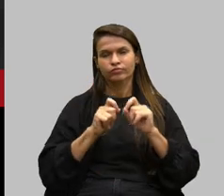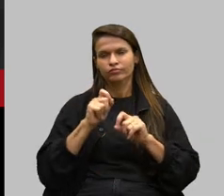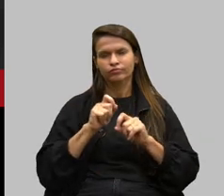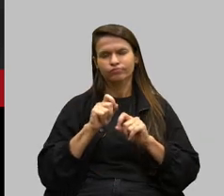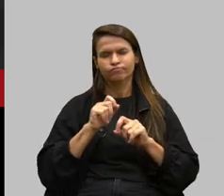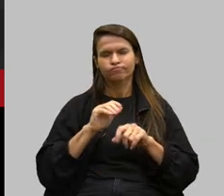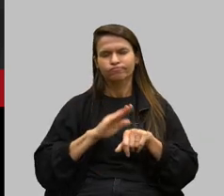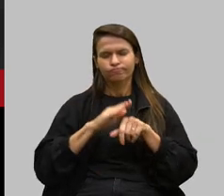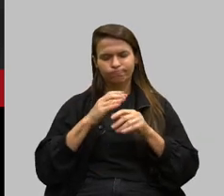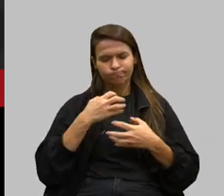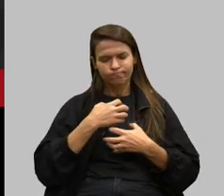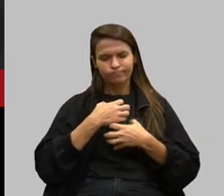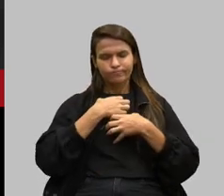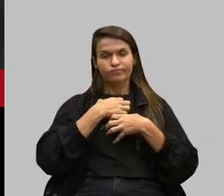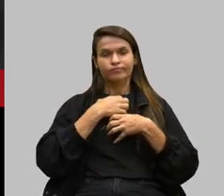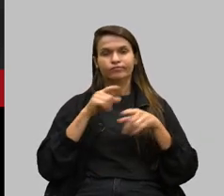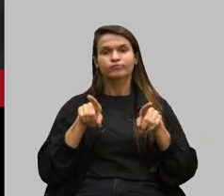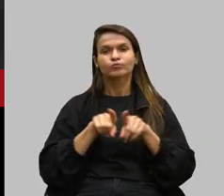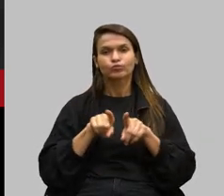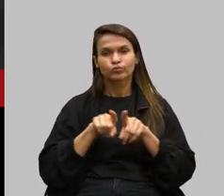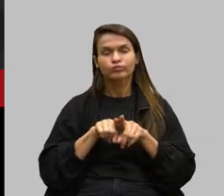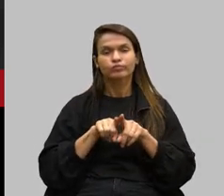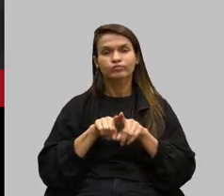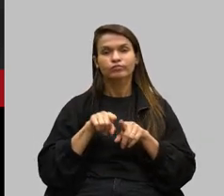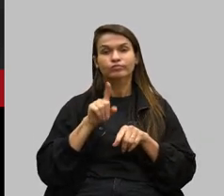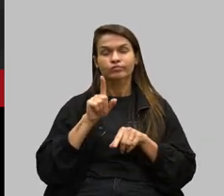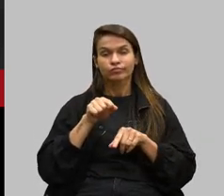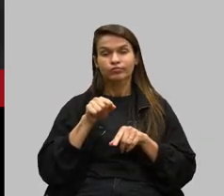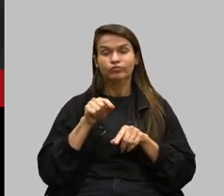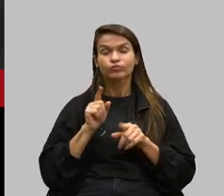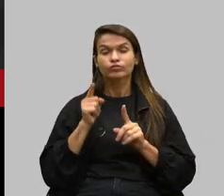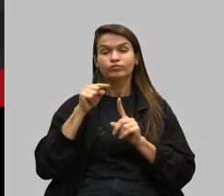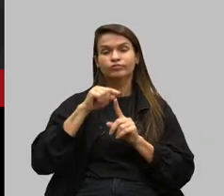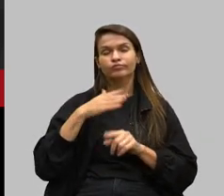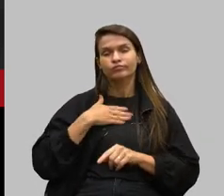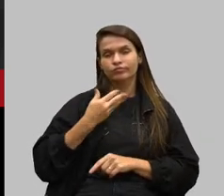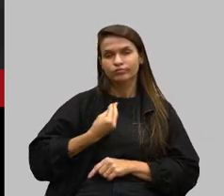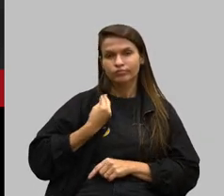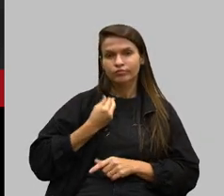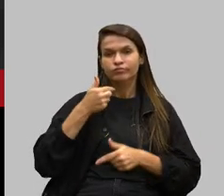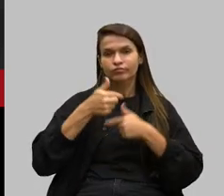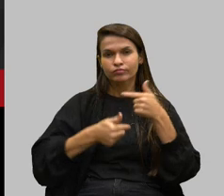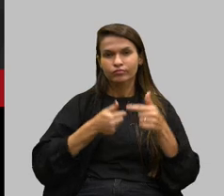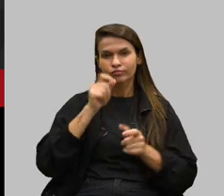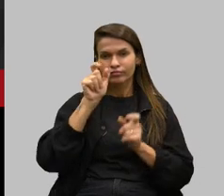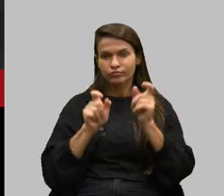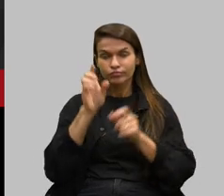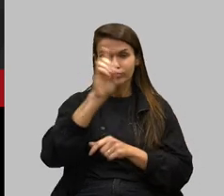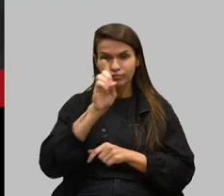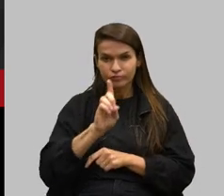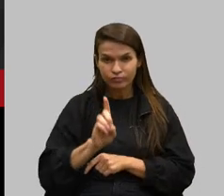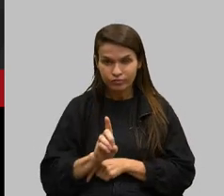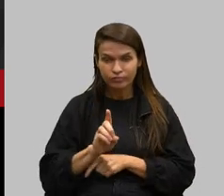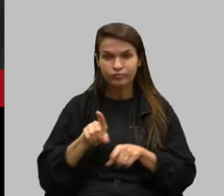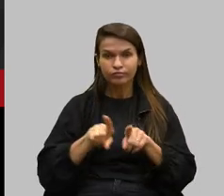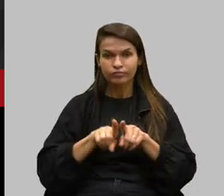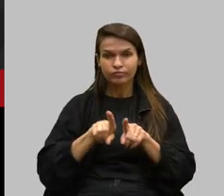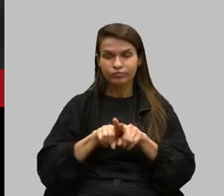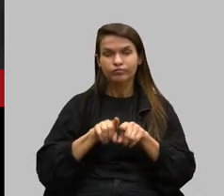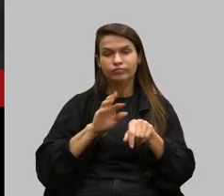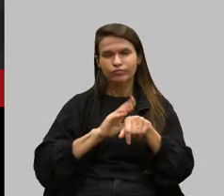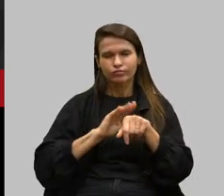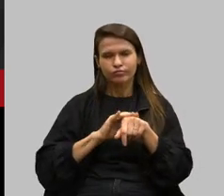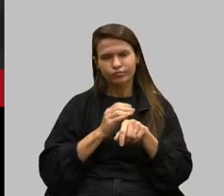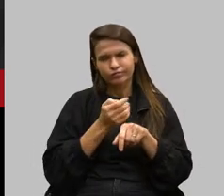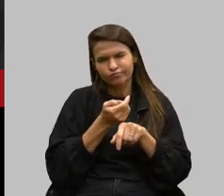toca e que é a causa da minha vida que é trabalho com as pessoas com deficiência e doenças raras